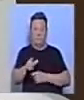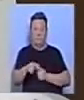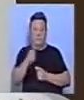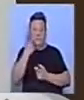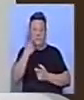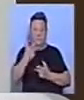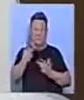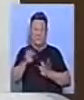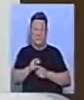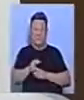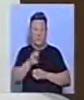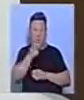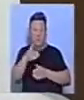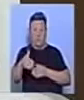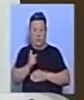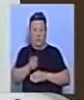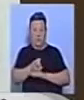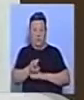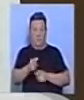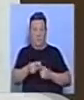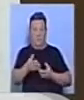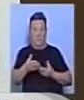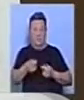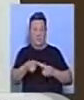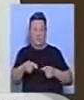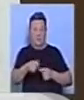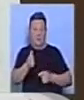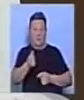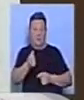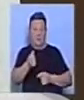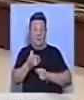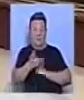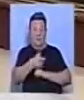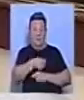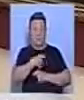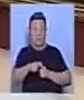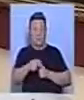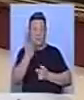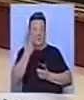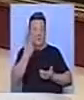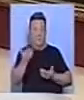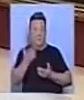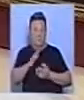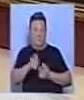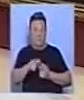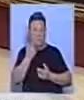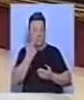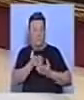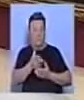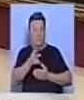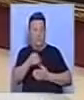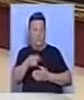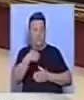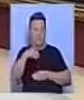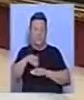hotéis do rio é essa os embaixadores na sala concessão é uma sala da paratur digamos assim sobre o rio não é instalada no